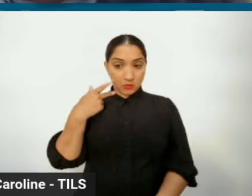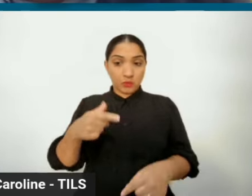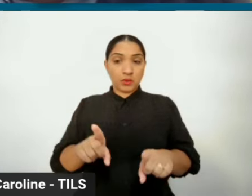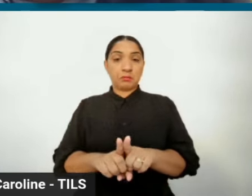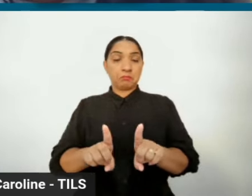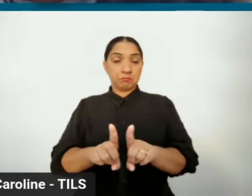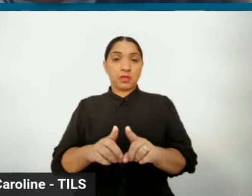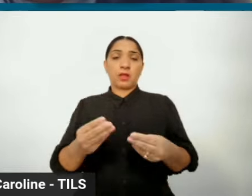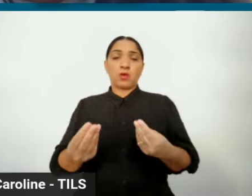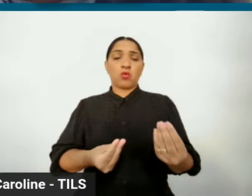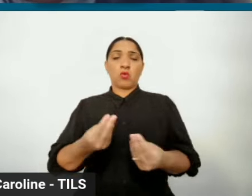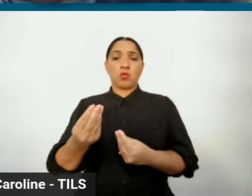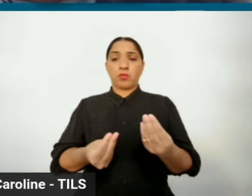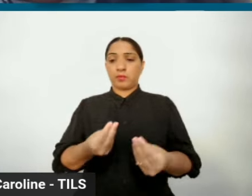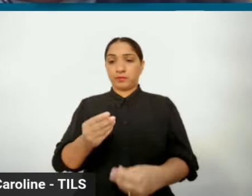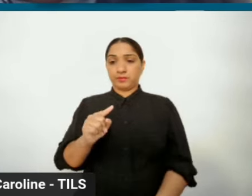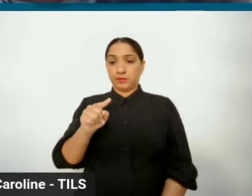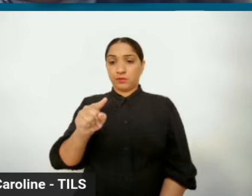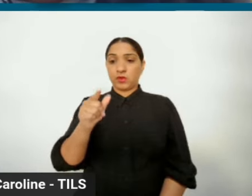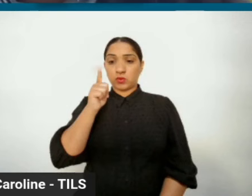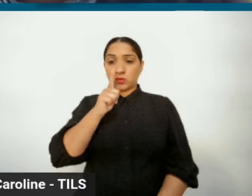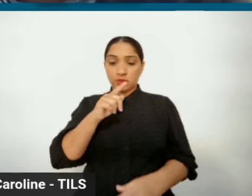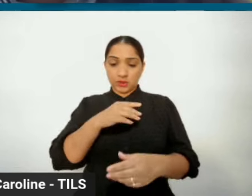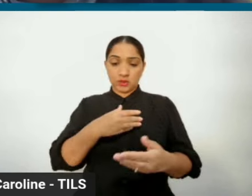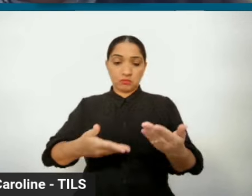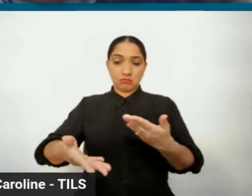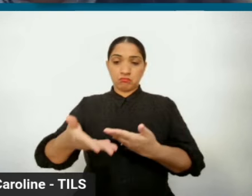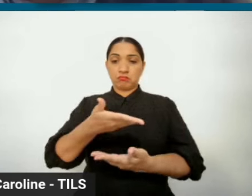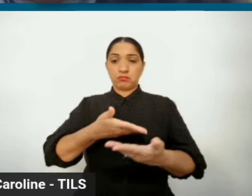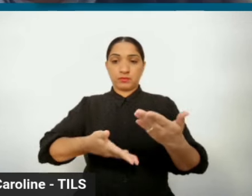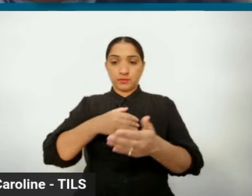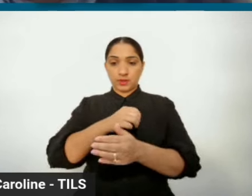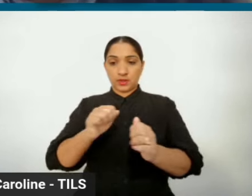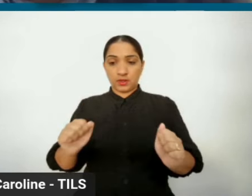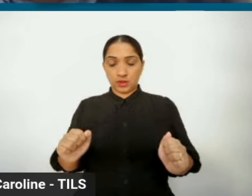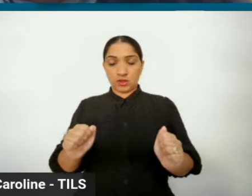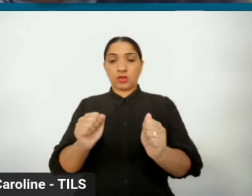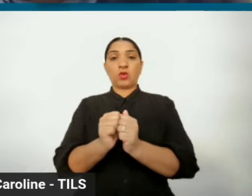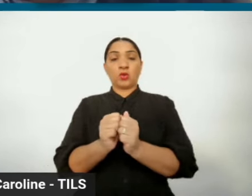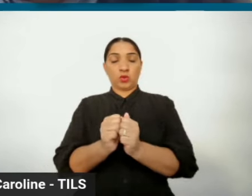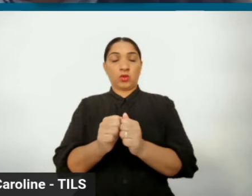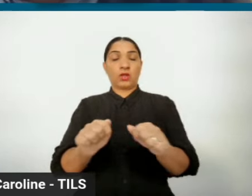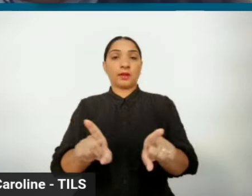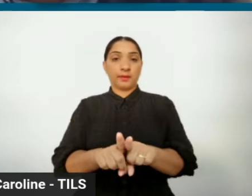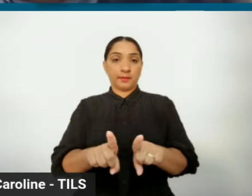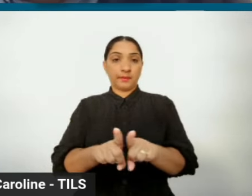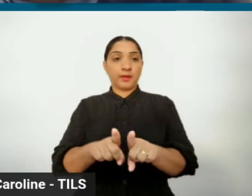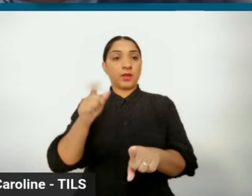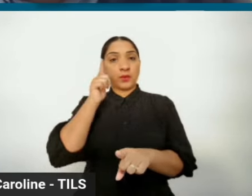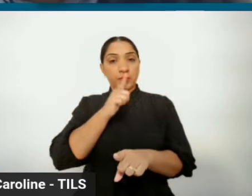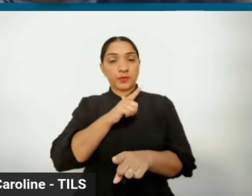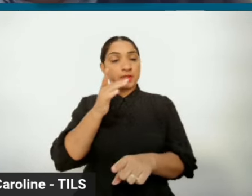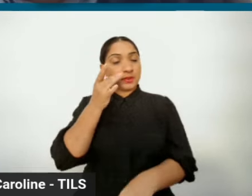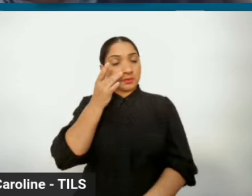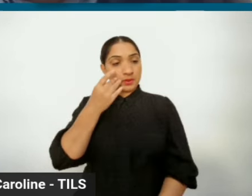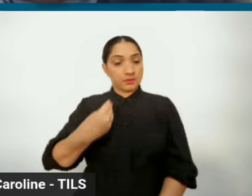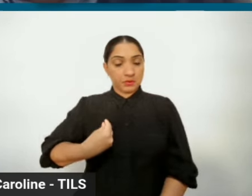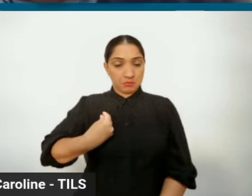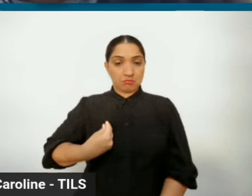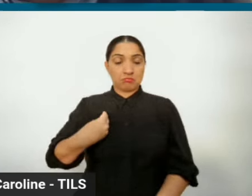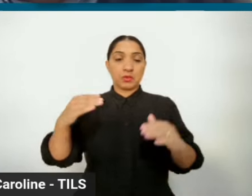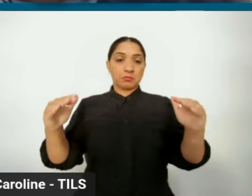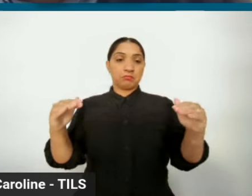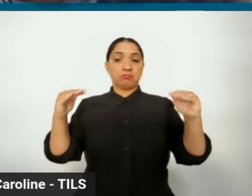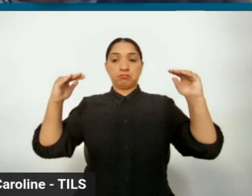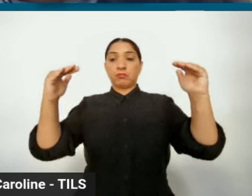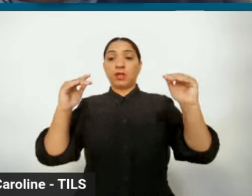está aí no CONAD, todo esse seu envolvimento, e além de estar também, ter participado dentro do Tribunal Superior Eleitoral, como